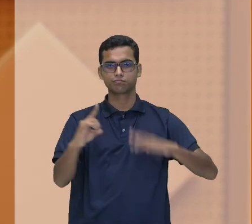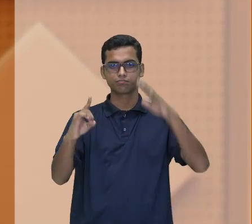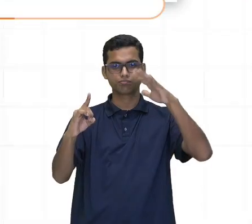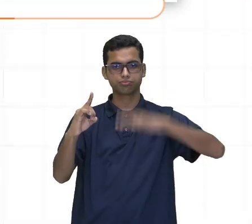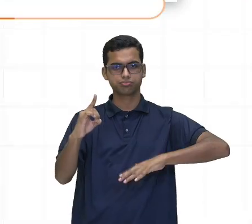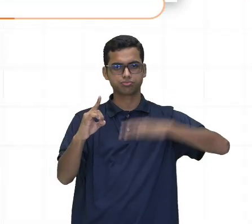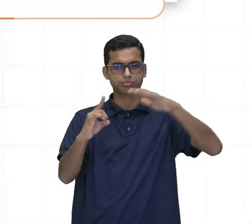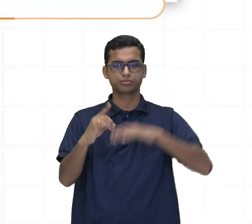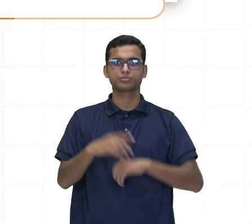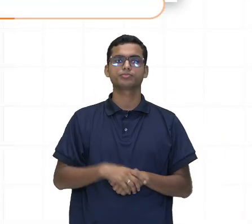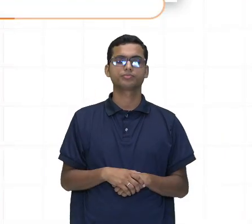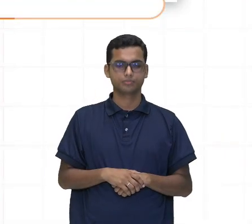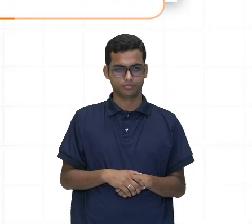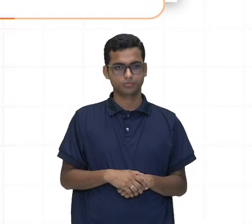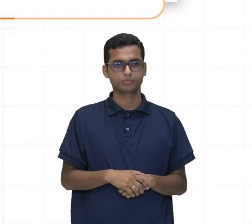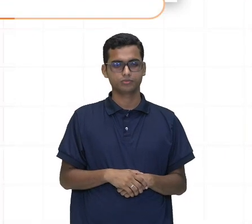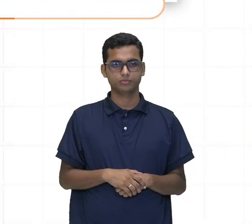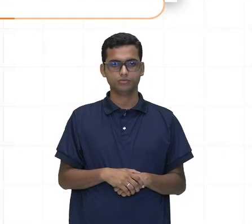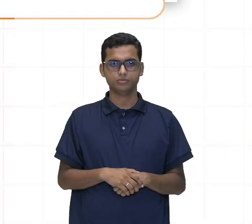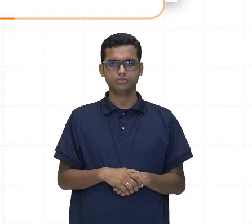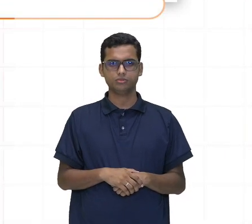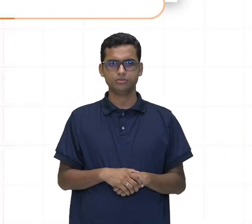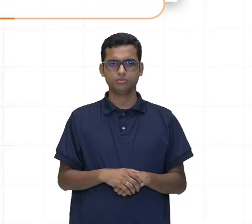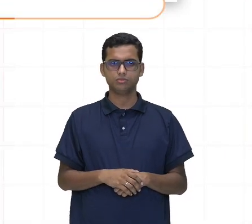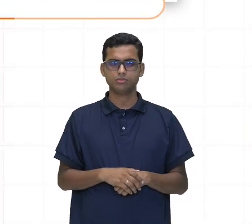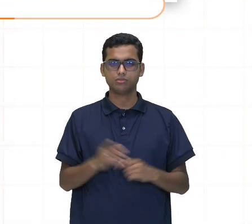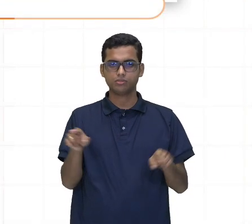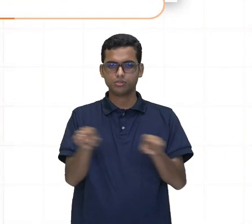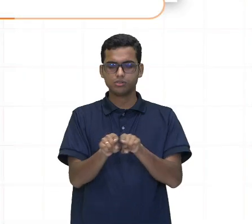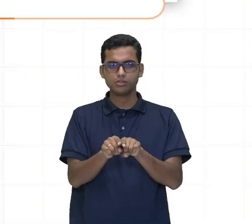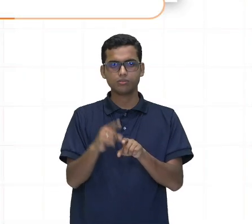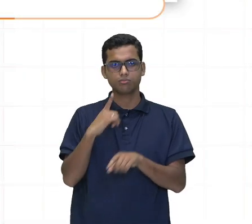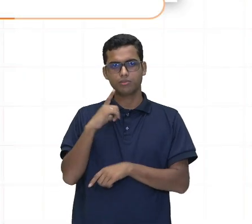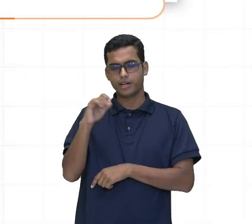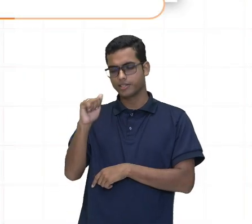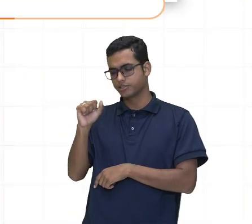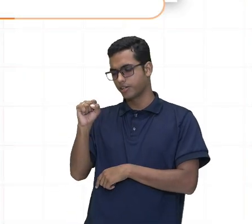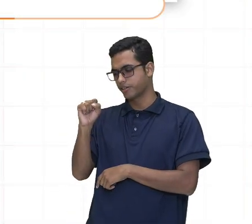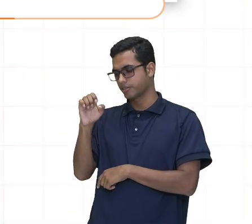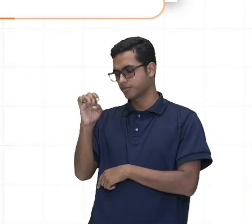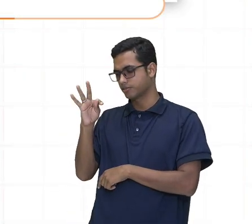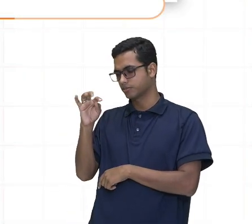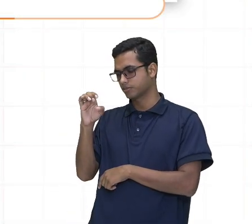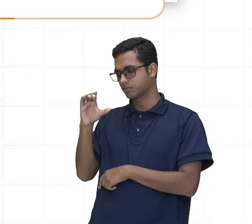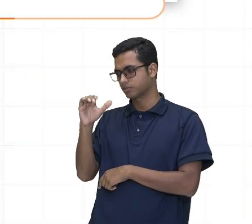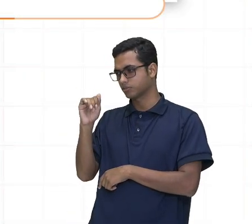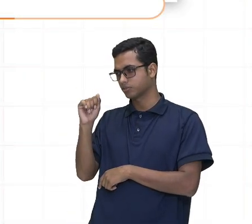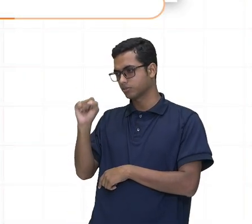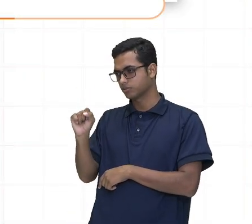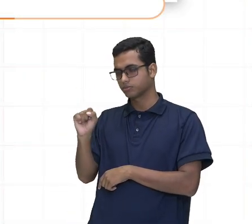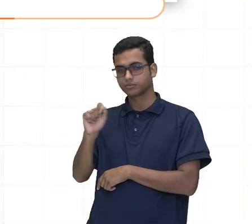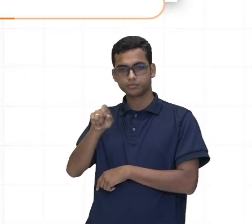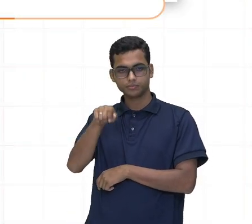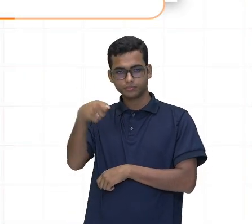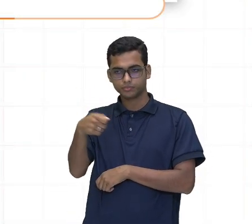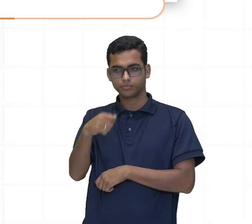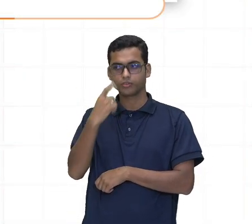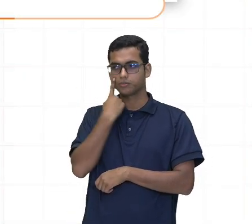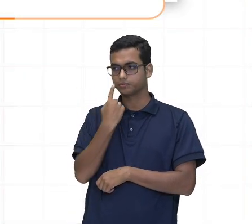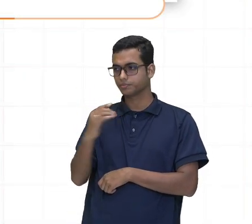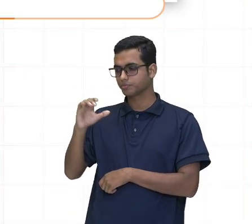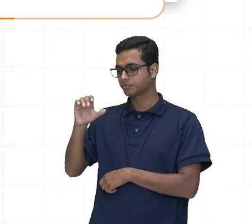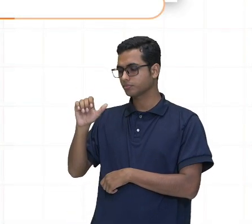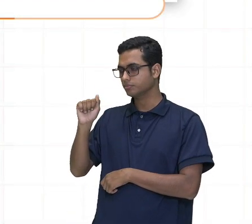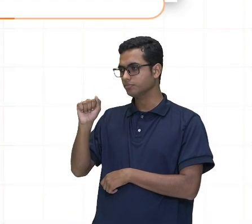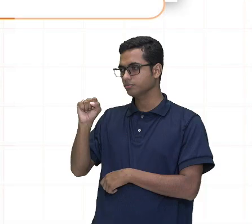os astecas. Os astecas, eles praticavam agricultura com o cultivo do